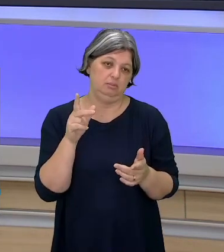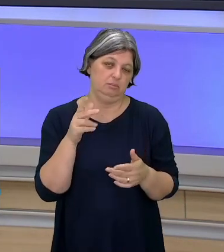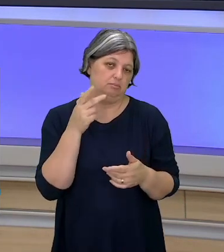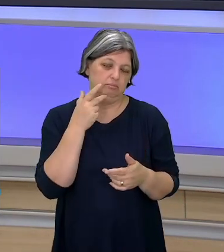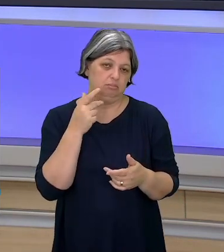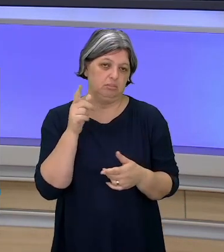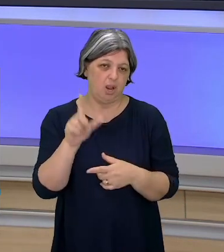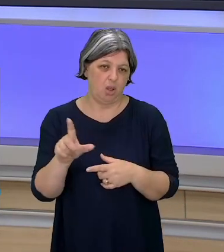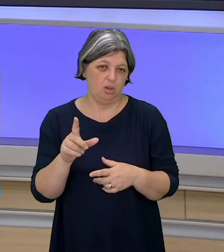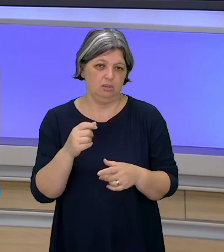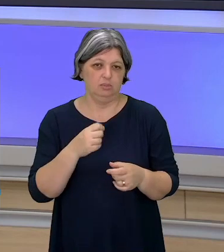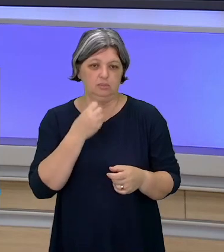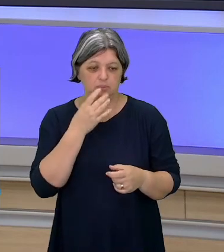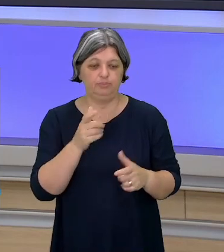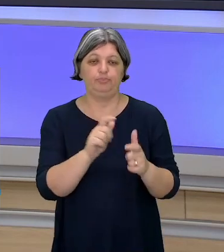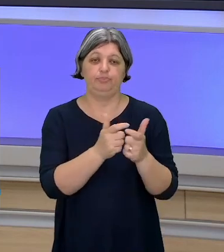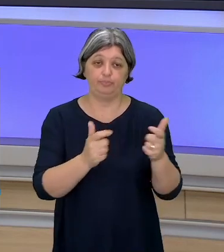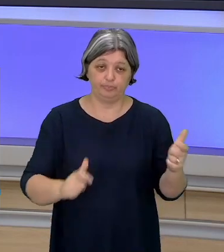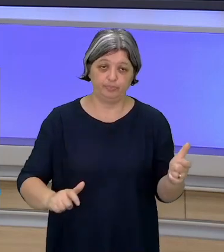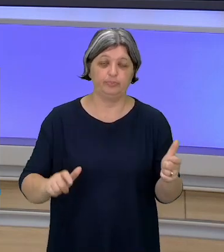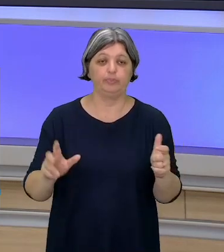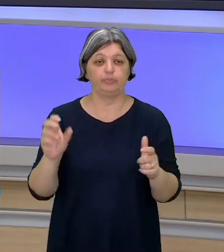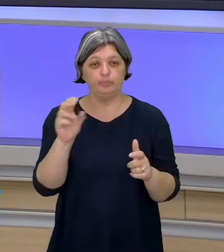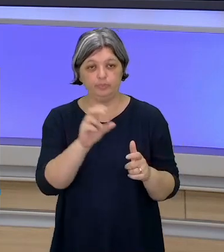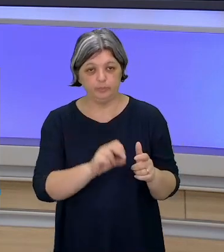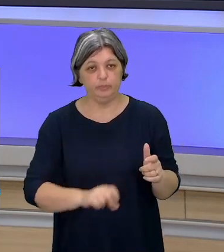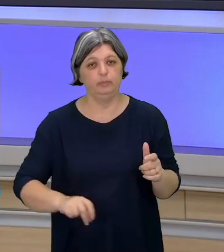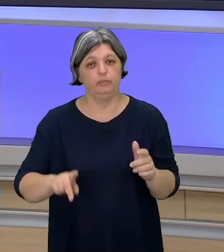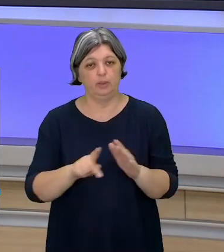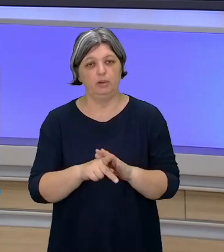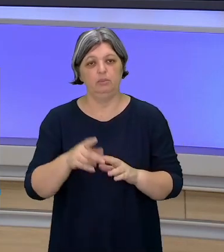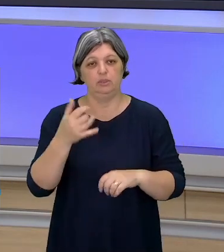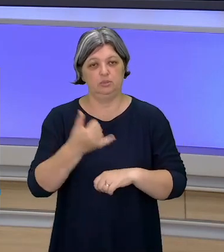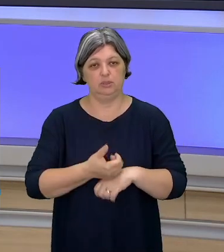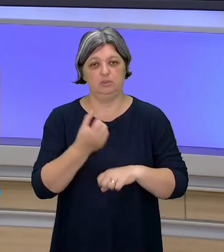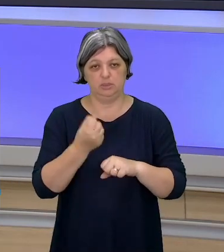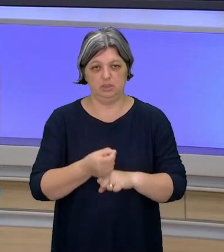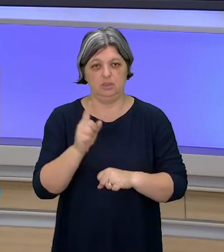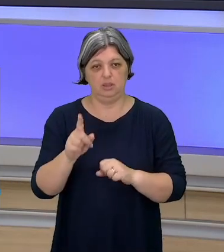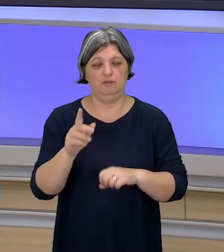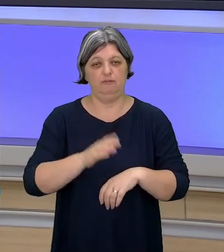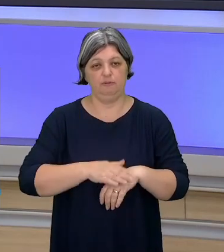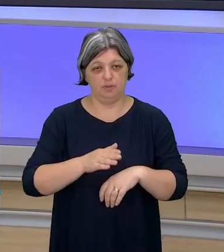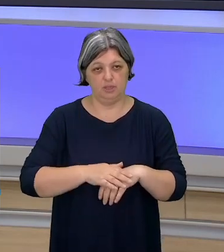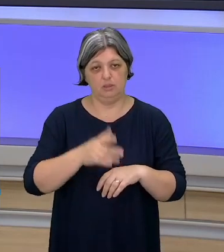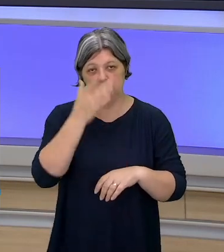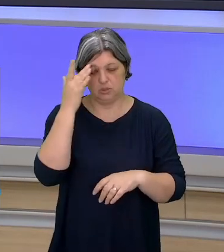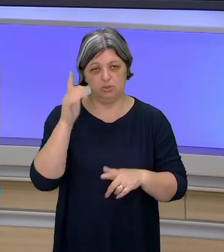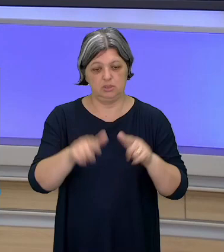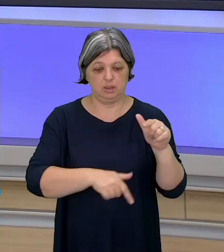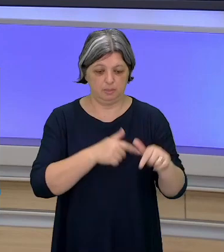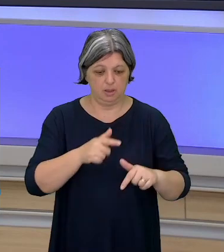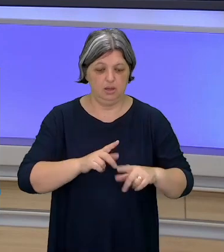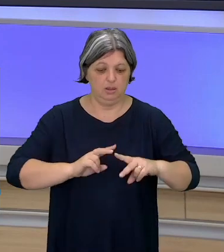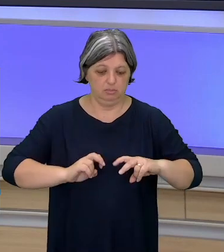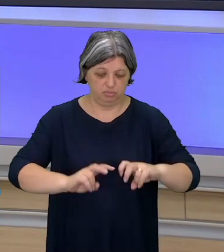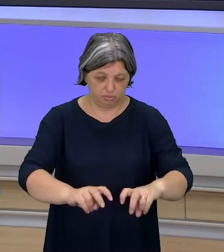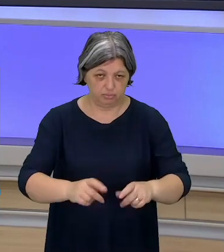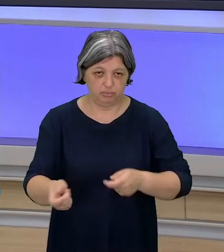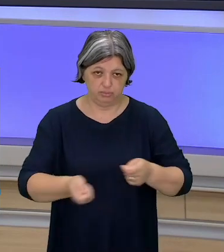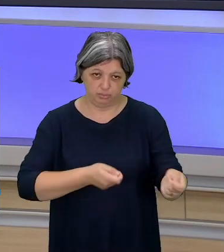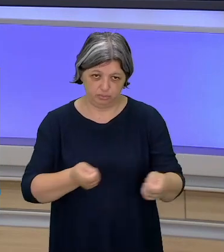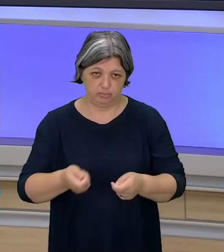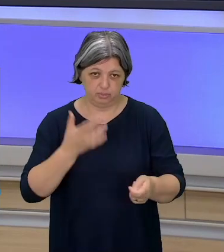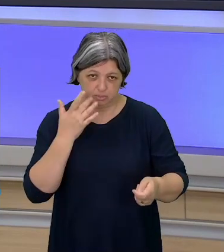a maioria das contaminações por mercúrio são feitas por garimpeiros, na Amazônia. A Amazônia está com altos índices de mercúrio. Então, se é